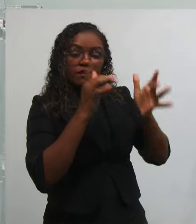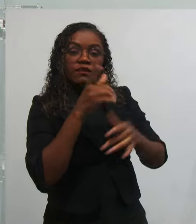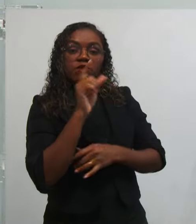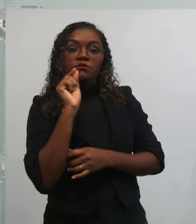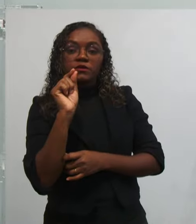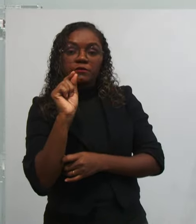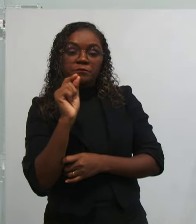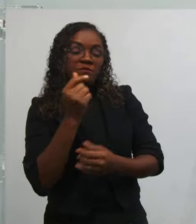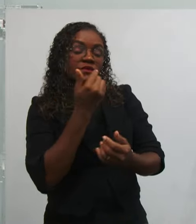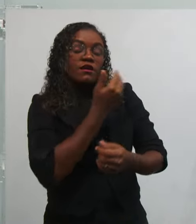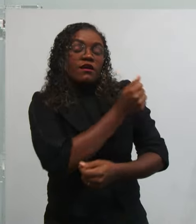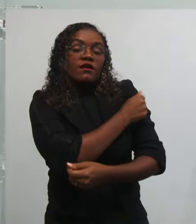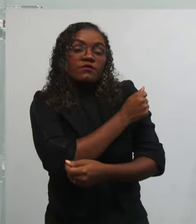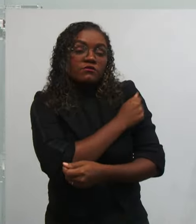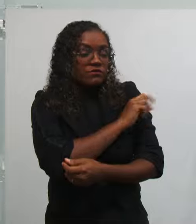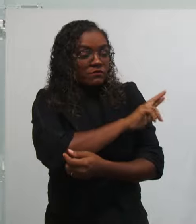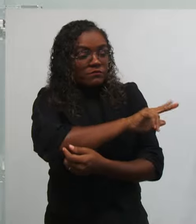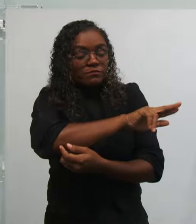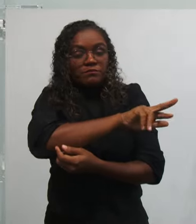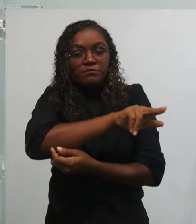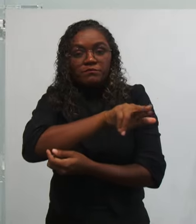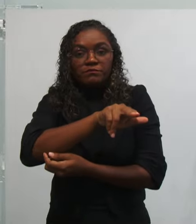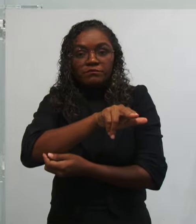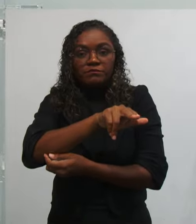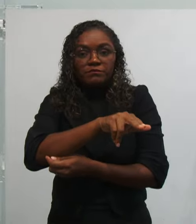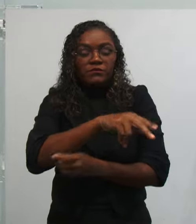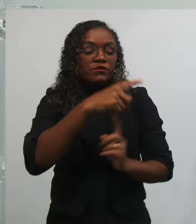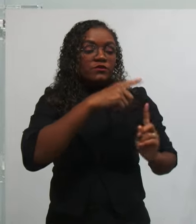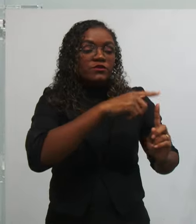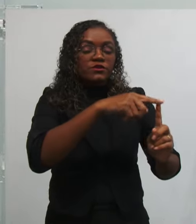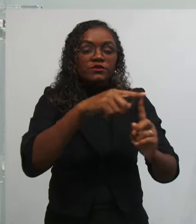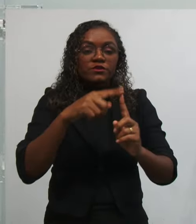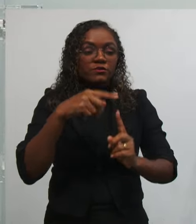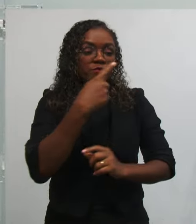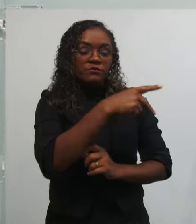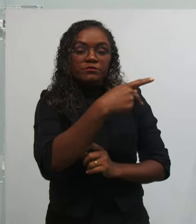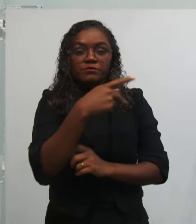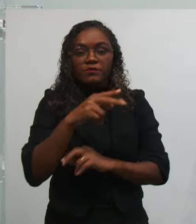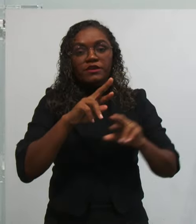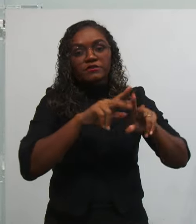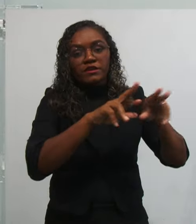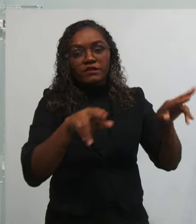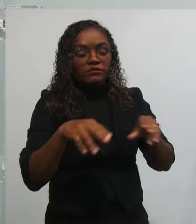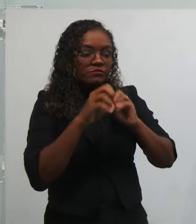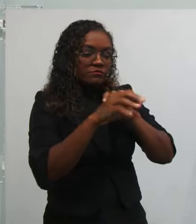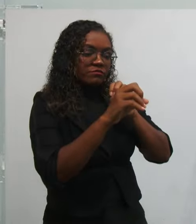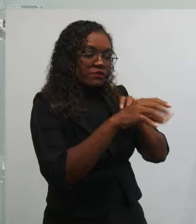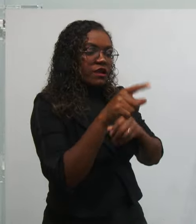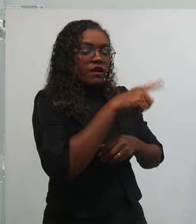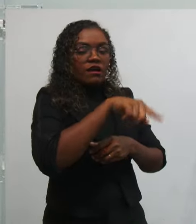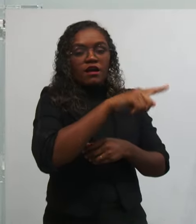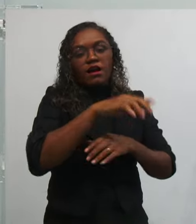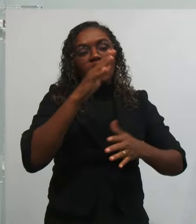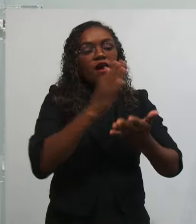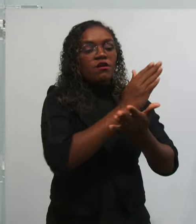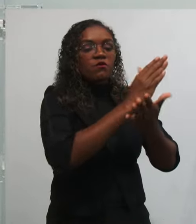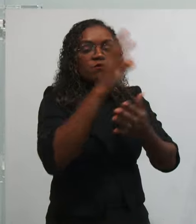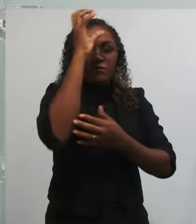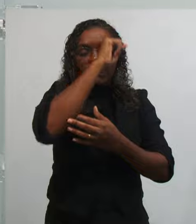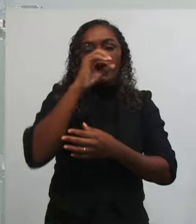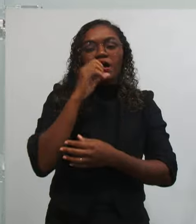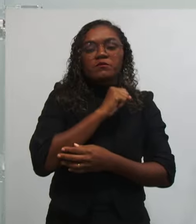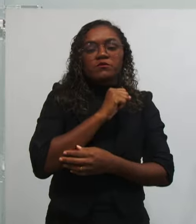instrumentos de avaliação eles precisam contemplar esses diferentes estilos de aprendizagem então Eh optar por instrumentos